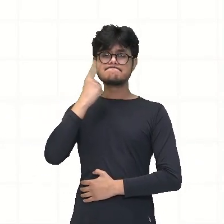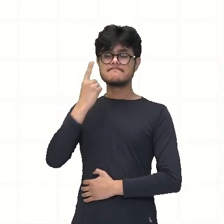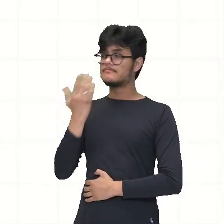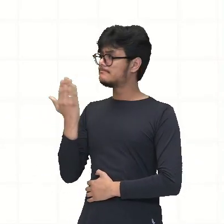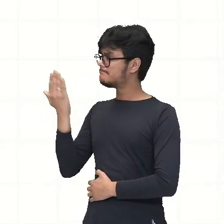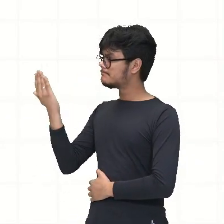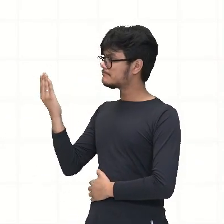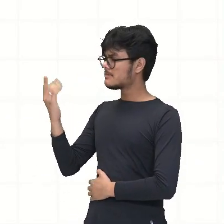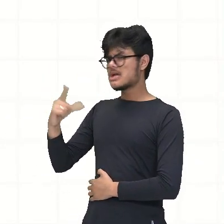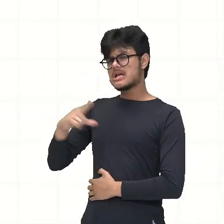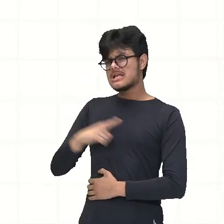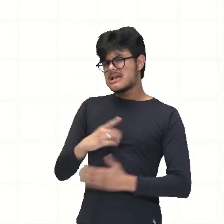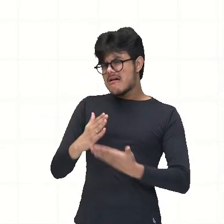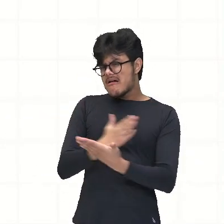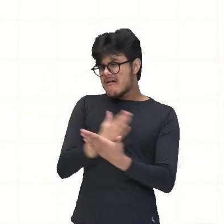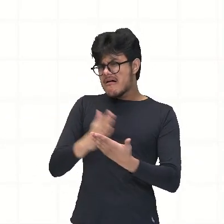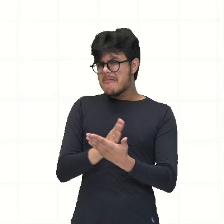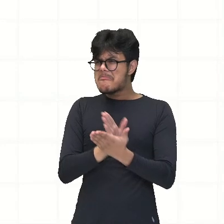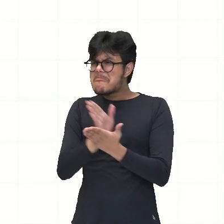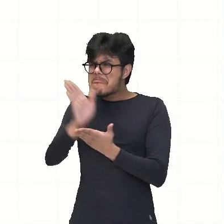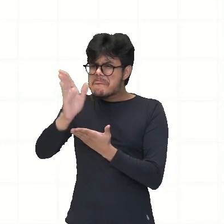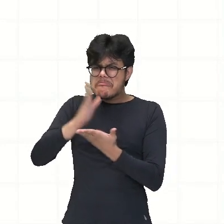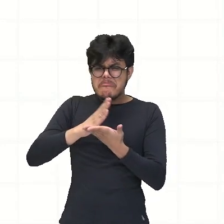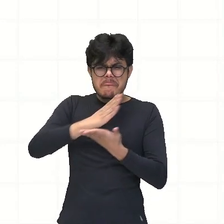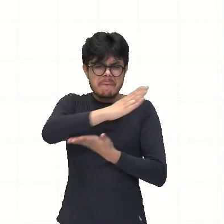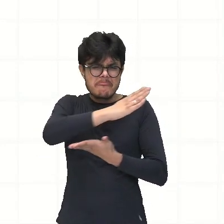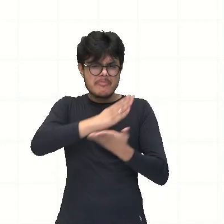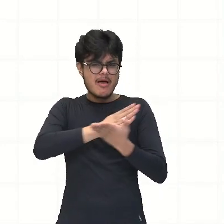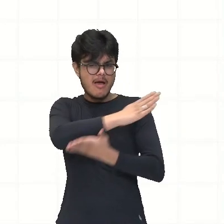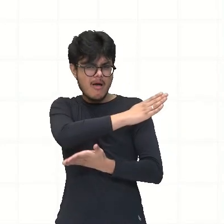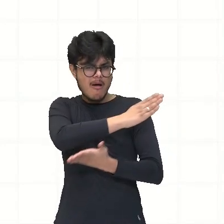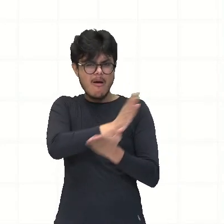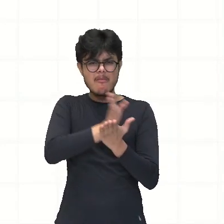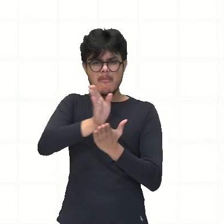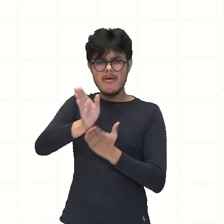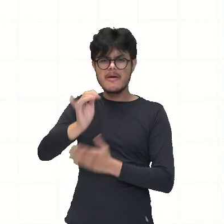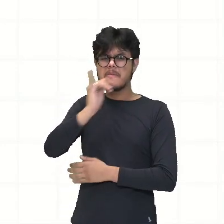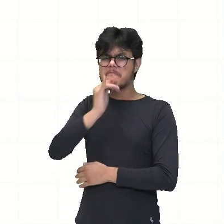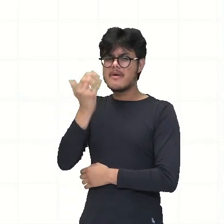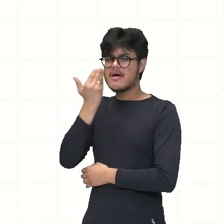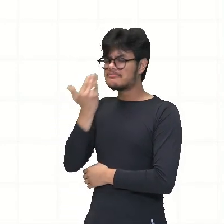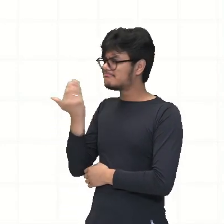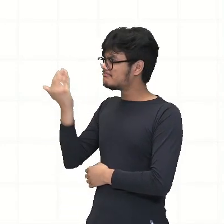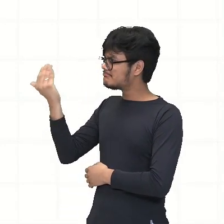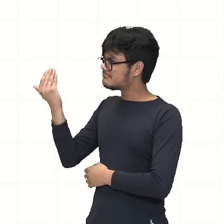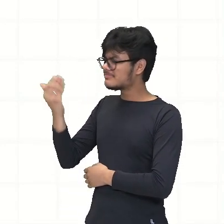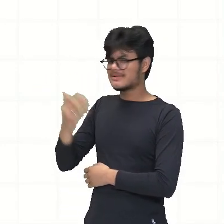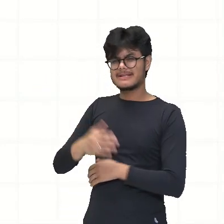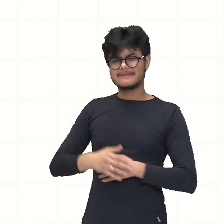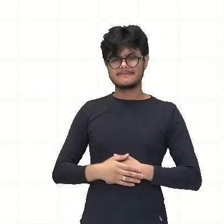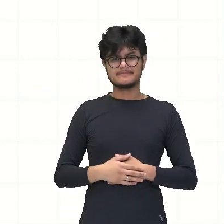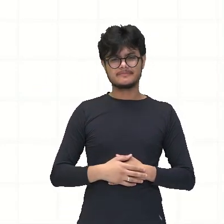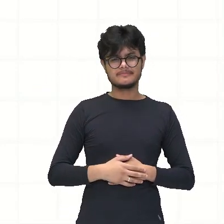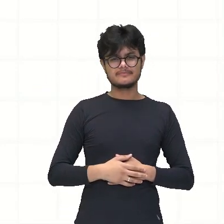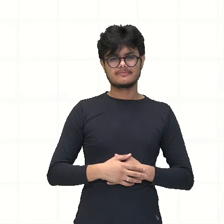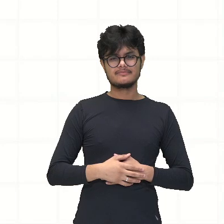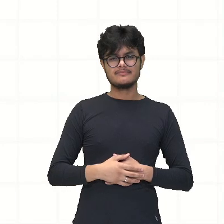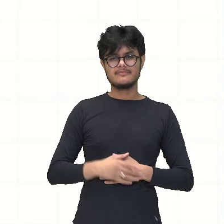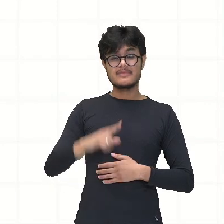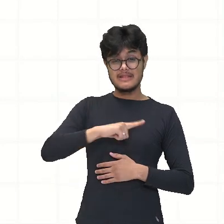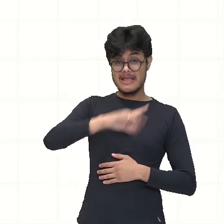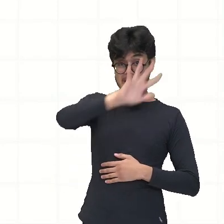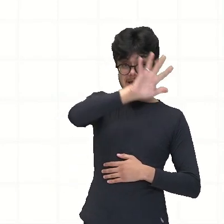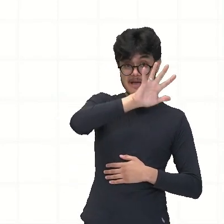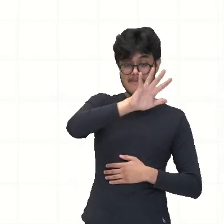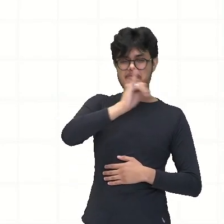tem algumas setas, que elas estão aqui no caso dessas duas, olha. A gente tem aqui tantas pessoas saindo